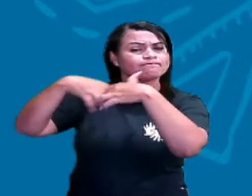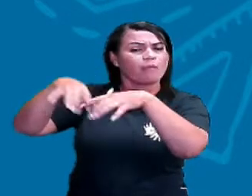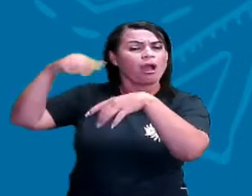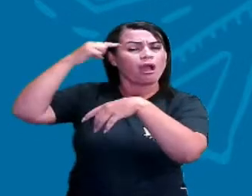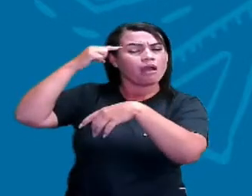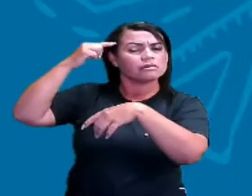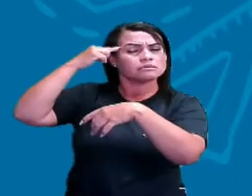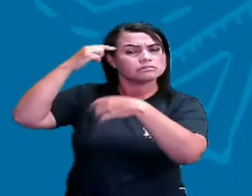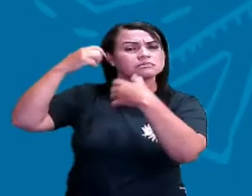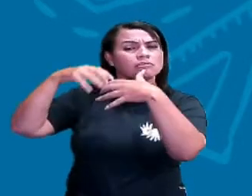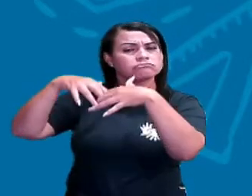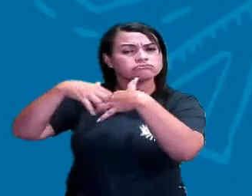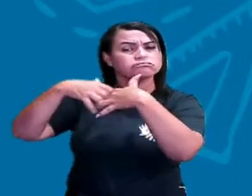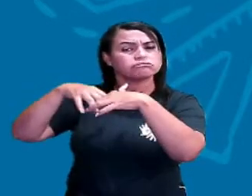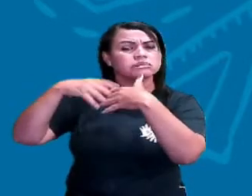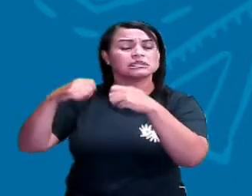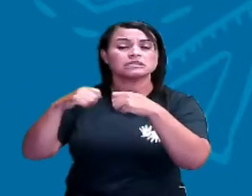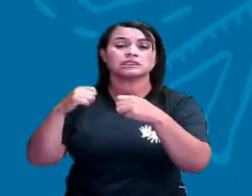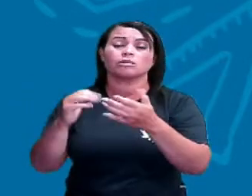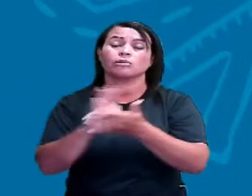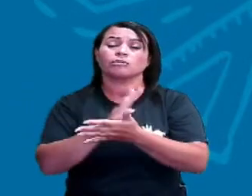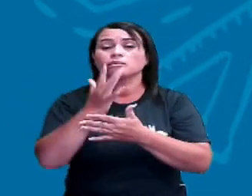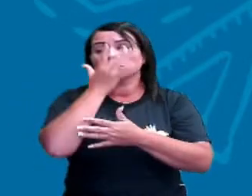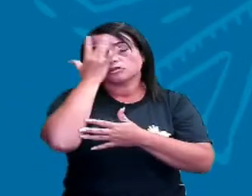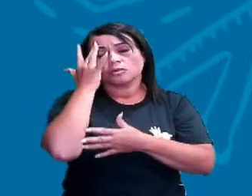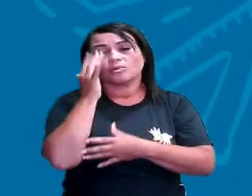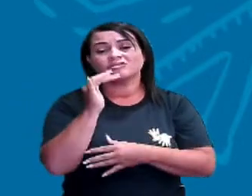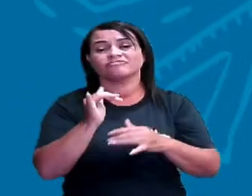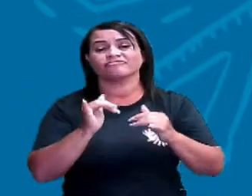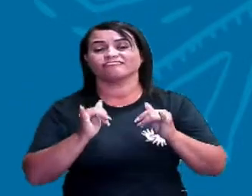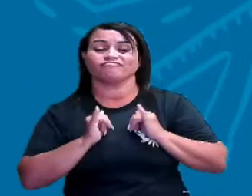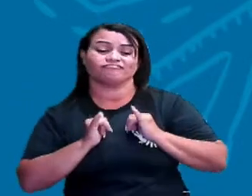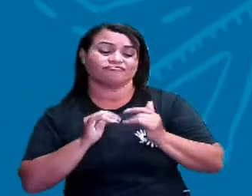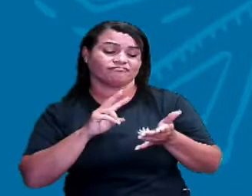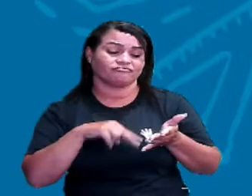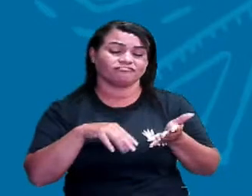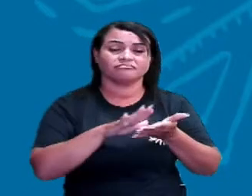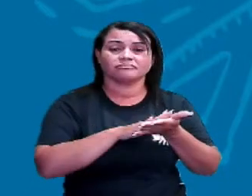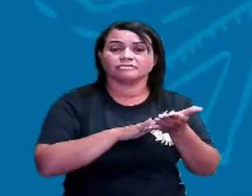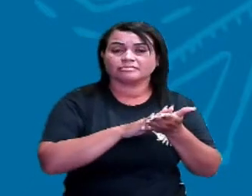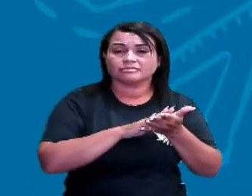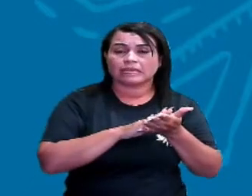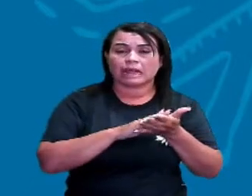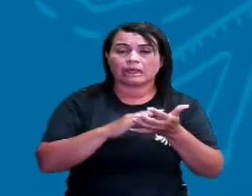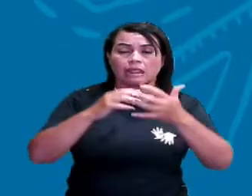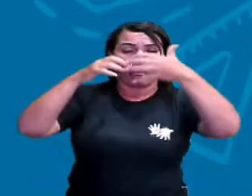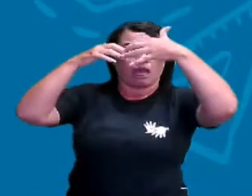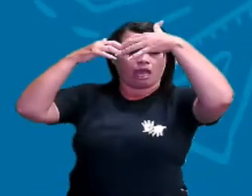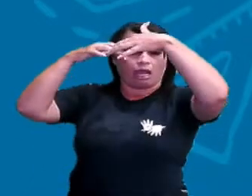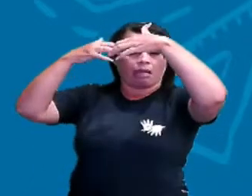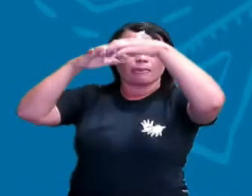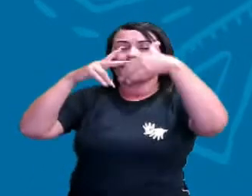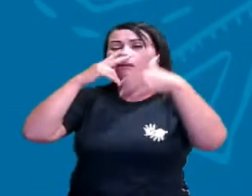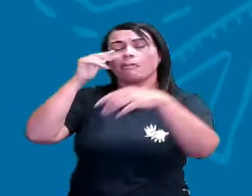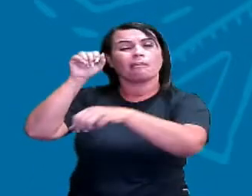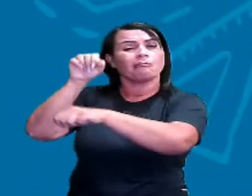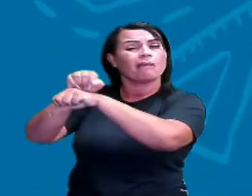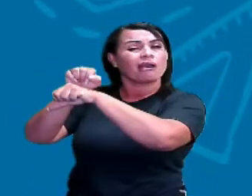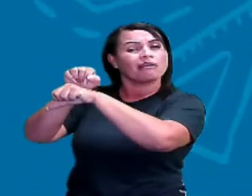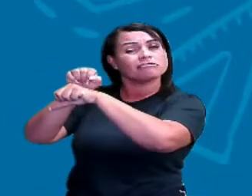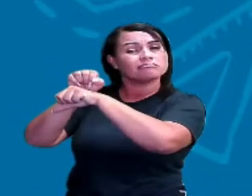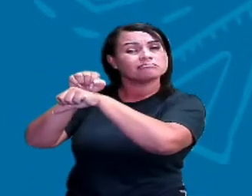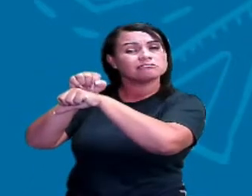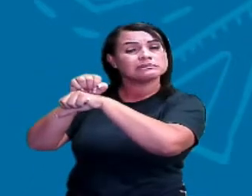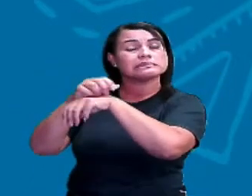certo? Então, quando as pessoas não leem, né, acaba ficando com a mente atrofiada porque a mente está parada.